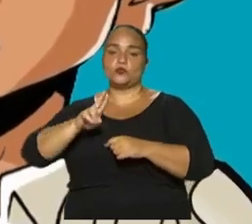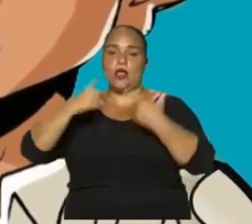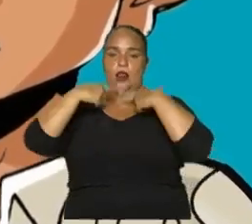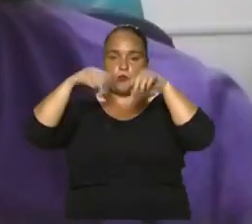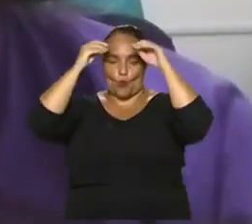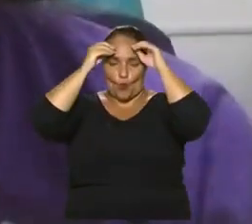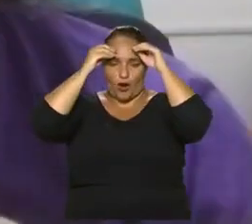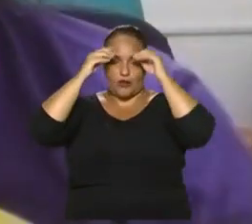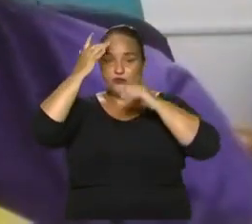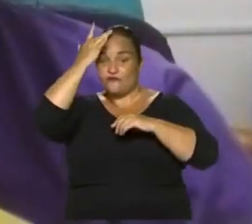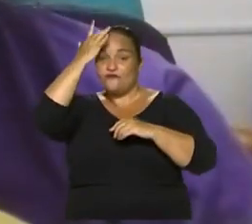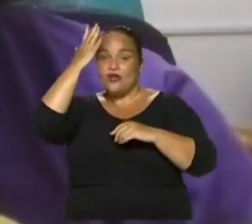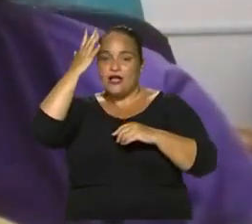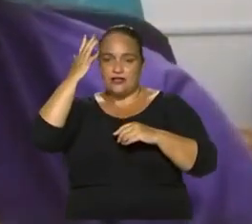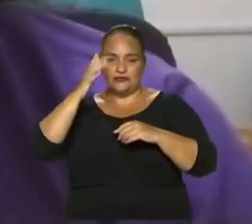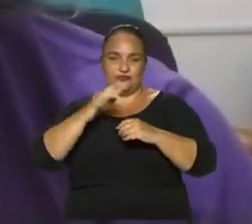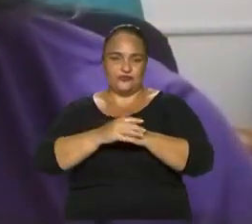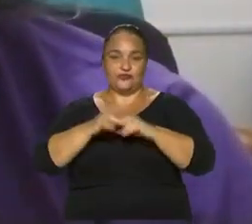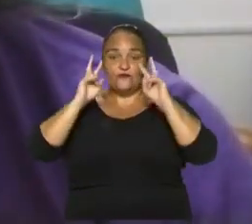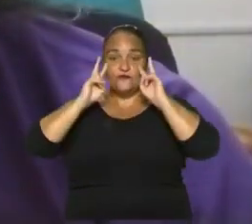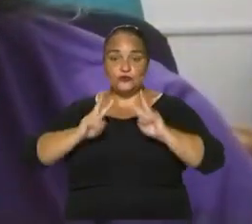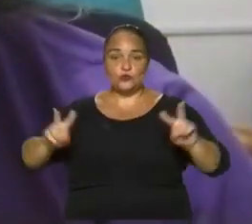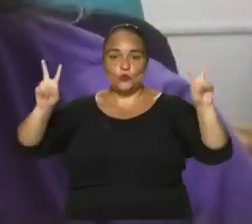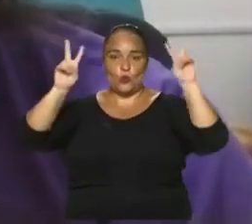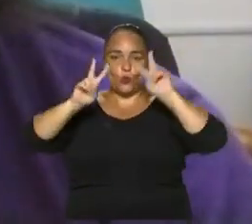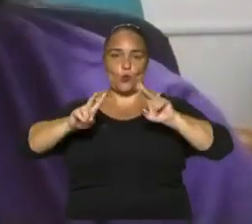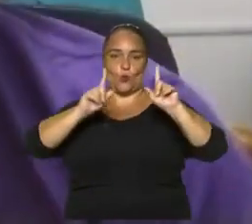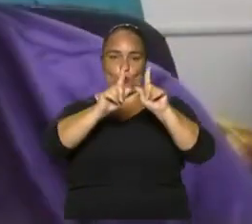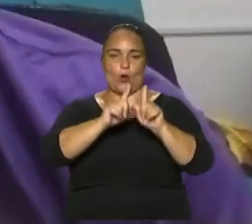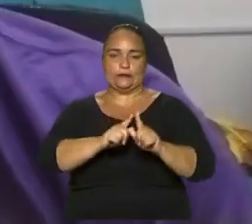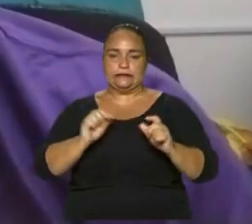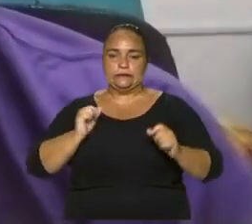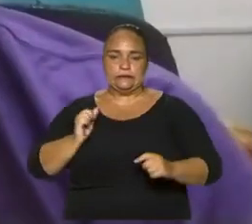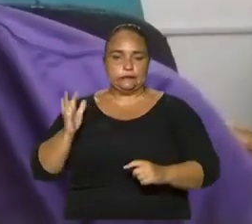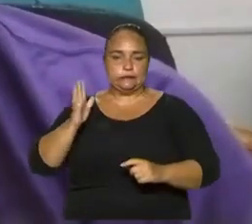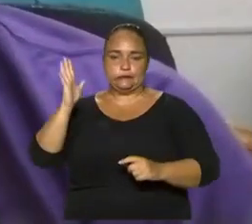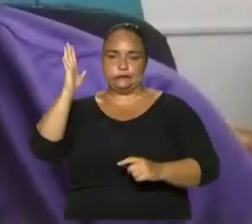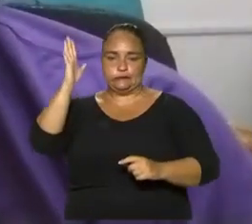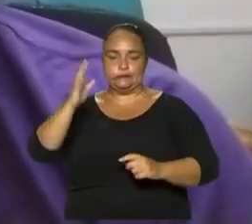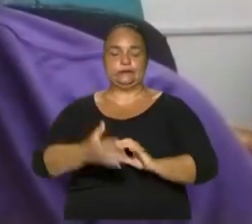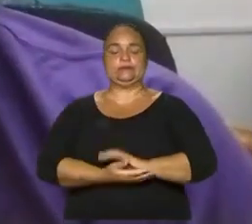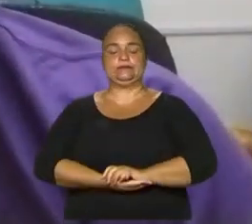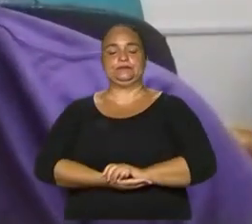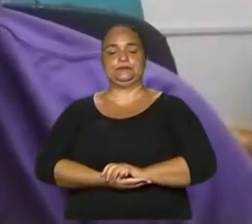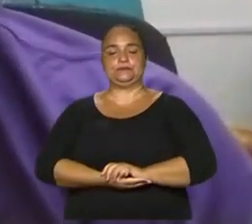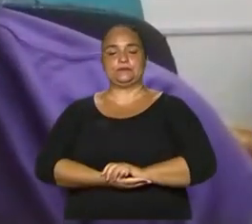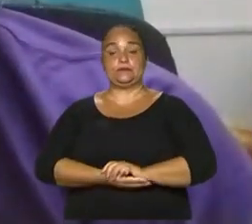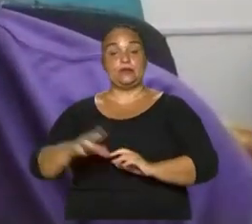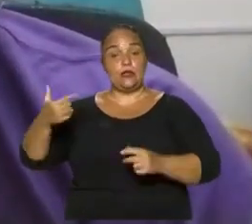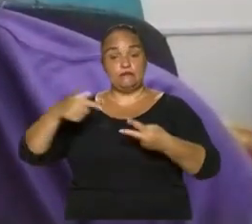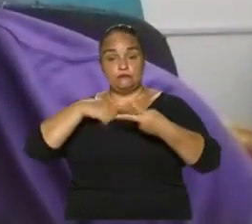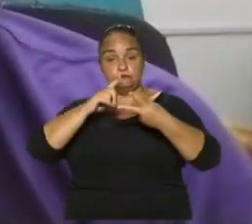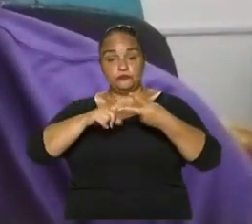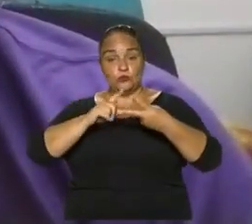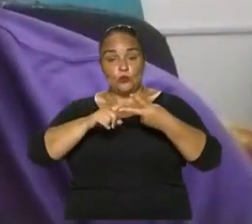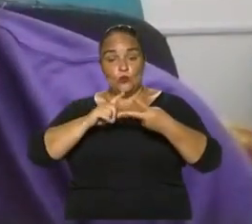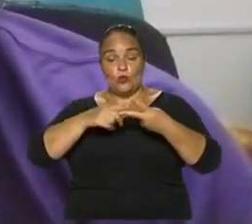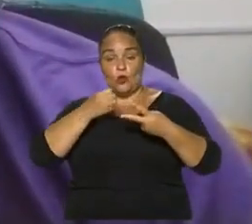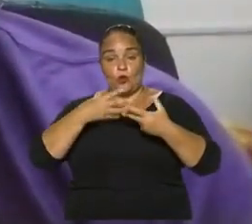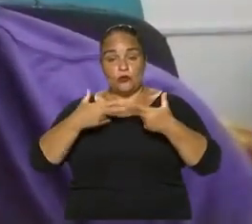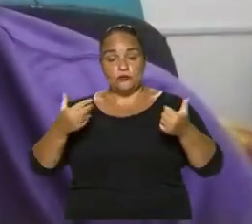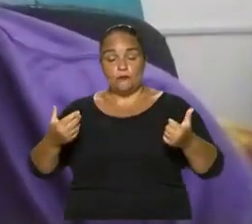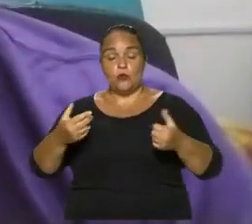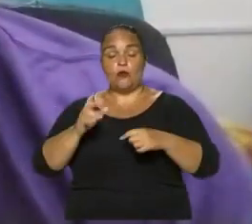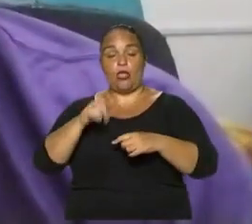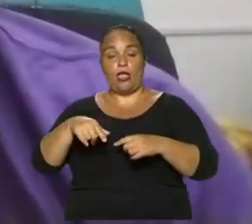de facilitar, né, essa linguagem visual dos quadrinhos que é tão rica. E uma segunda vantagem, eu diria que é em